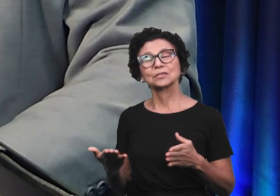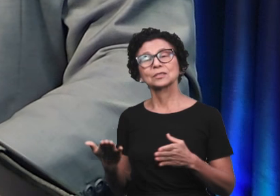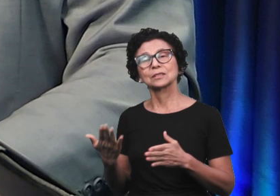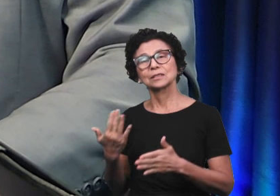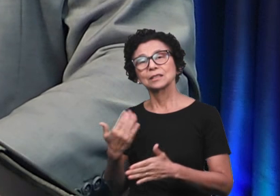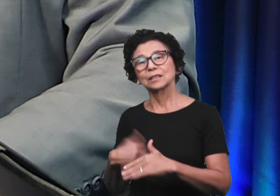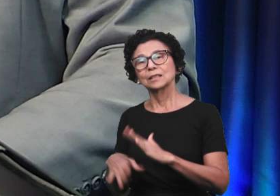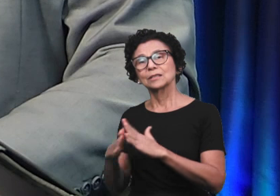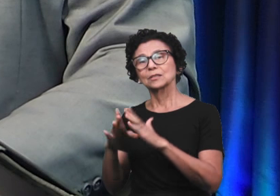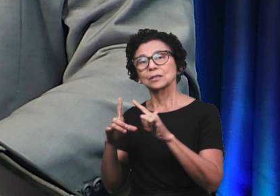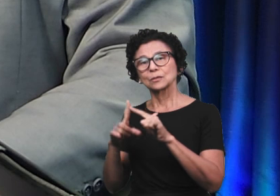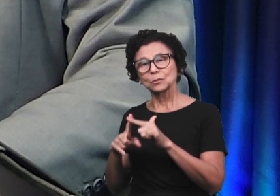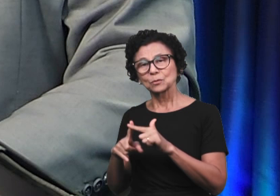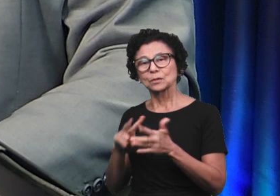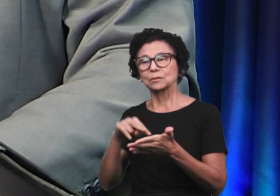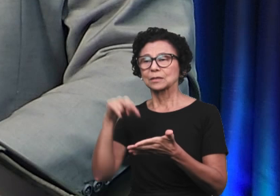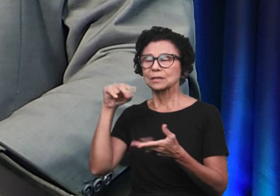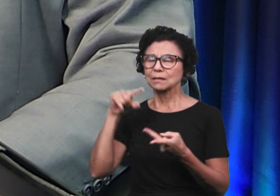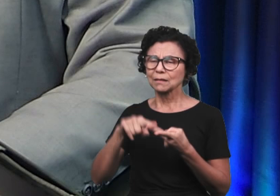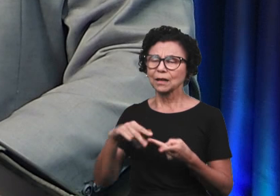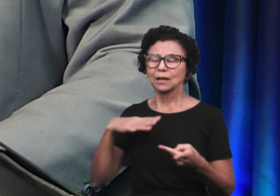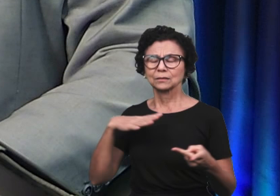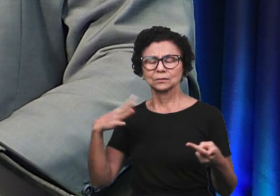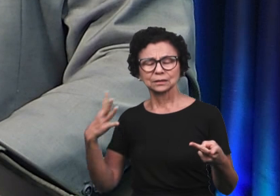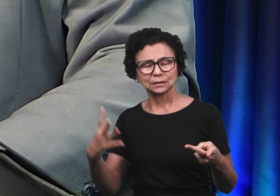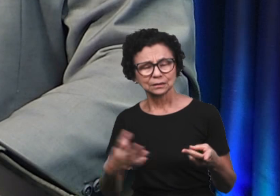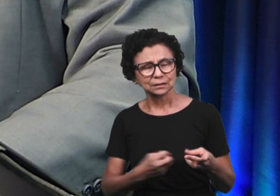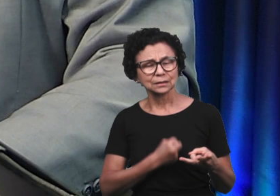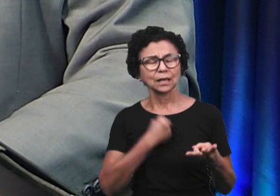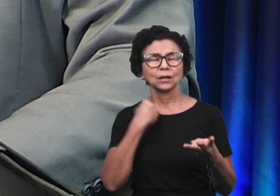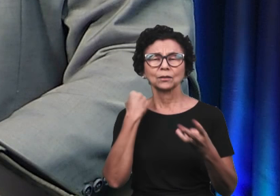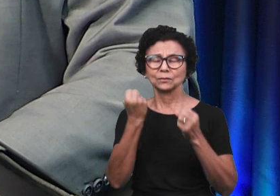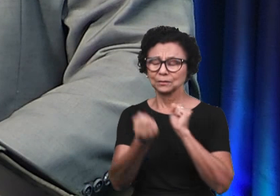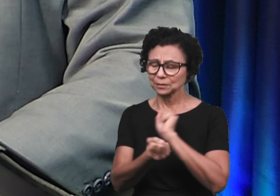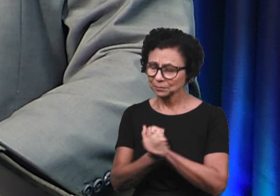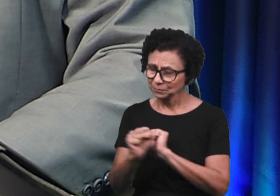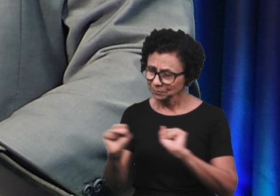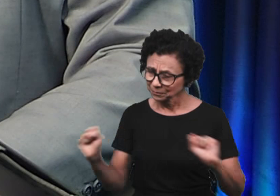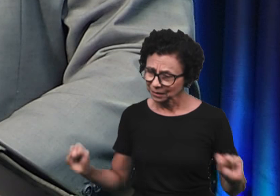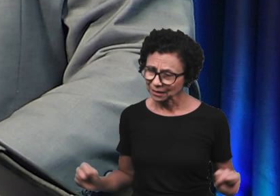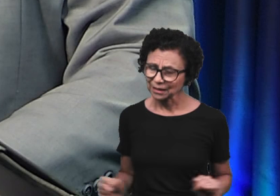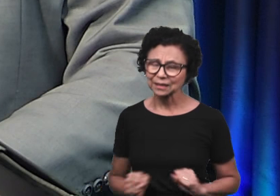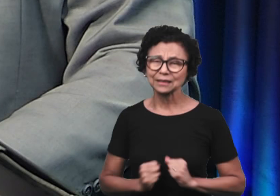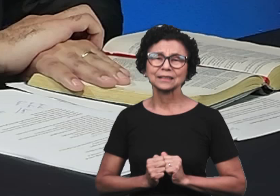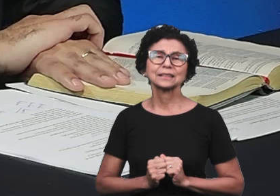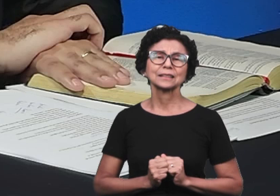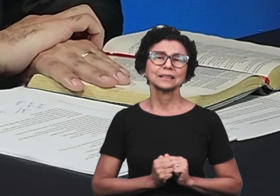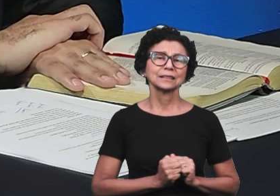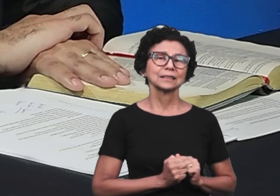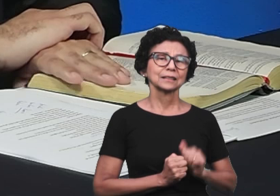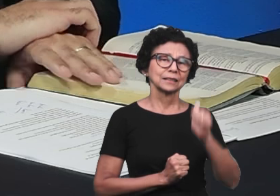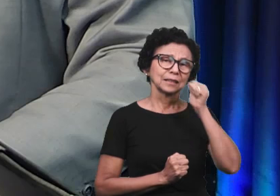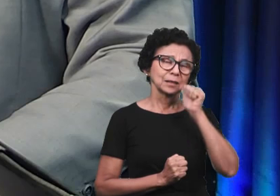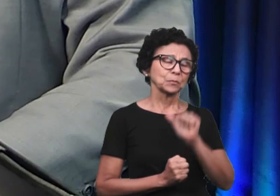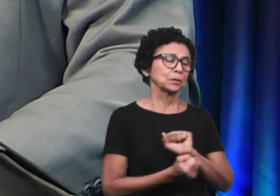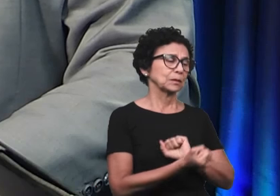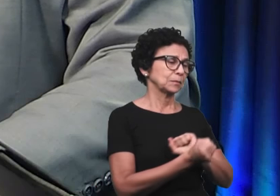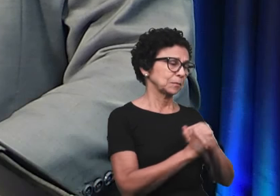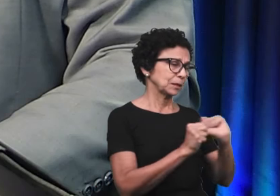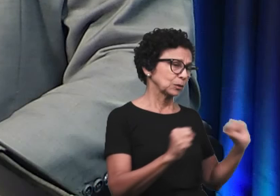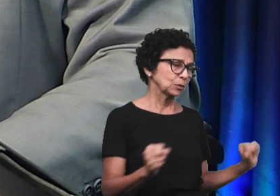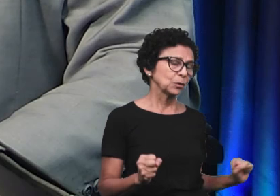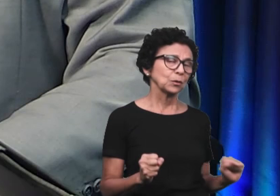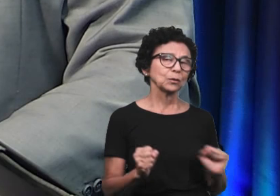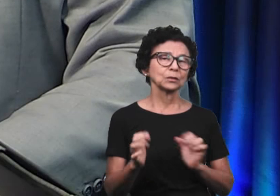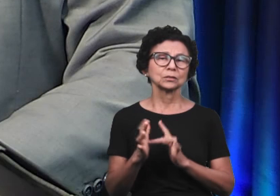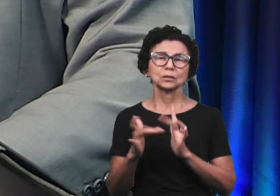Jesus ressuscitado, Jesus que salva, Jesus que liberta, como libertou Maria, né? Então, que fala, que ouve